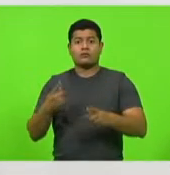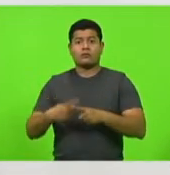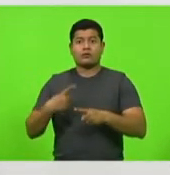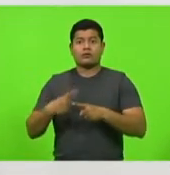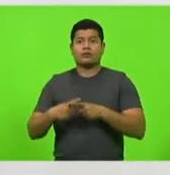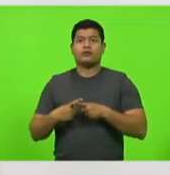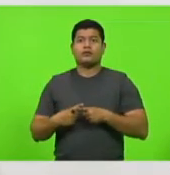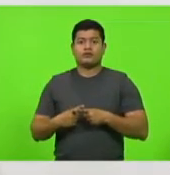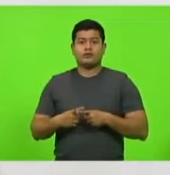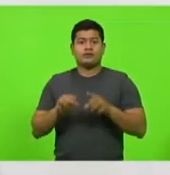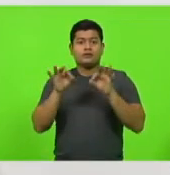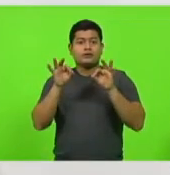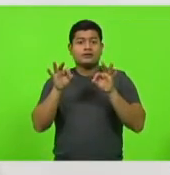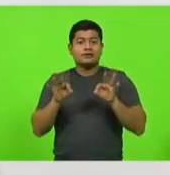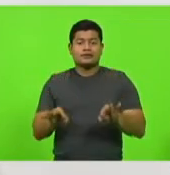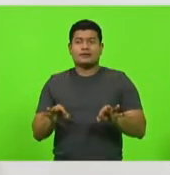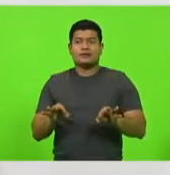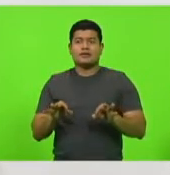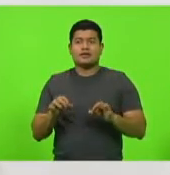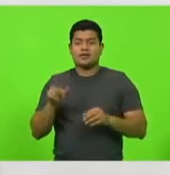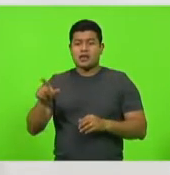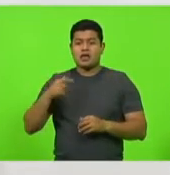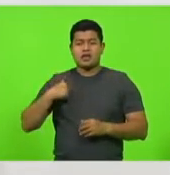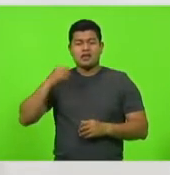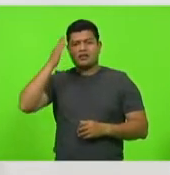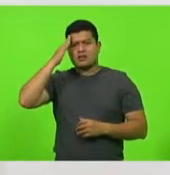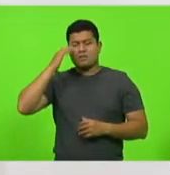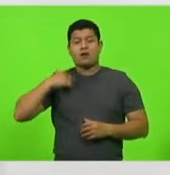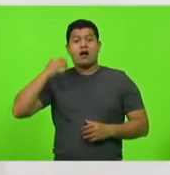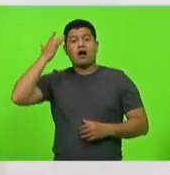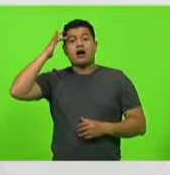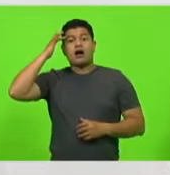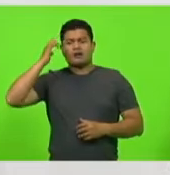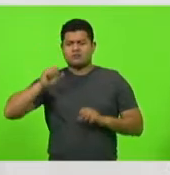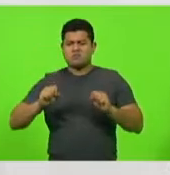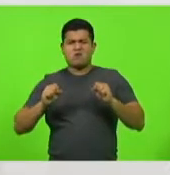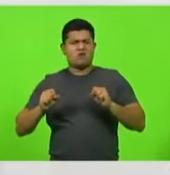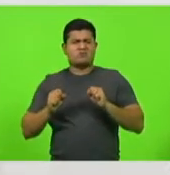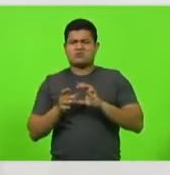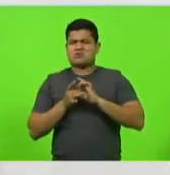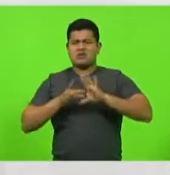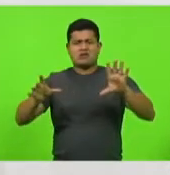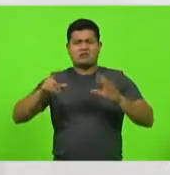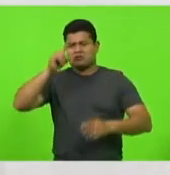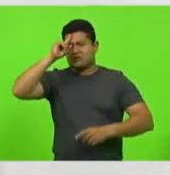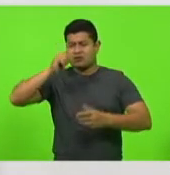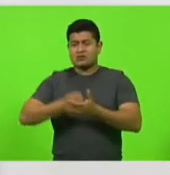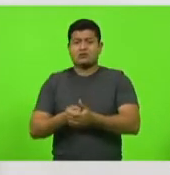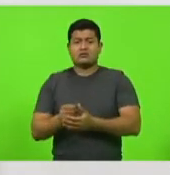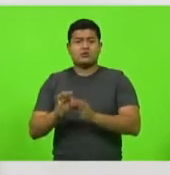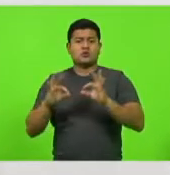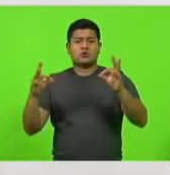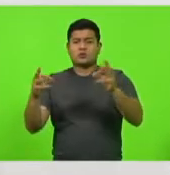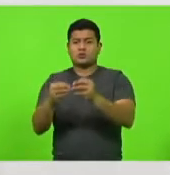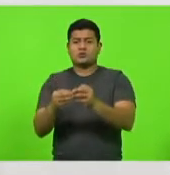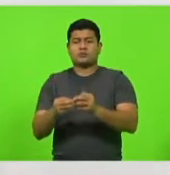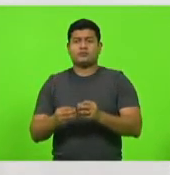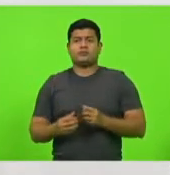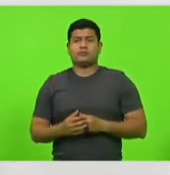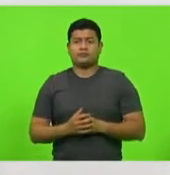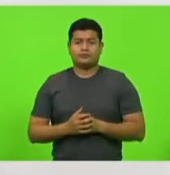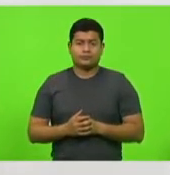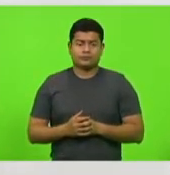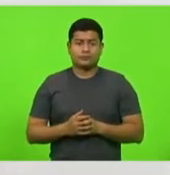à certeza de que pode tudo. Não perca seu tempo assim tentando descobrir onde passa